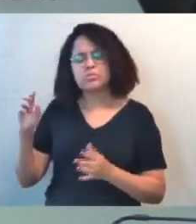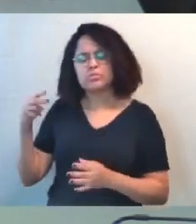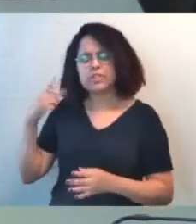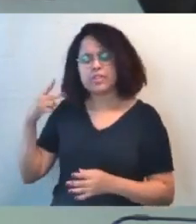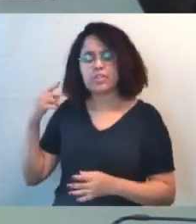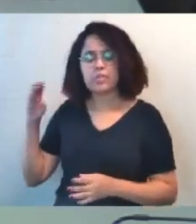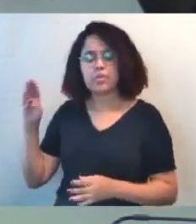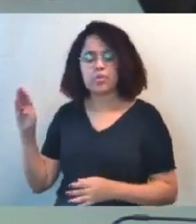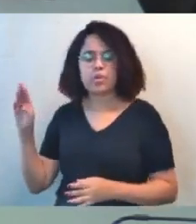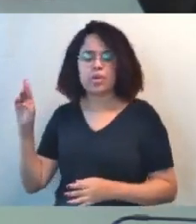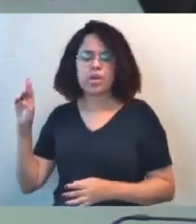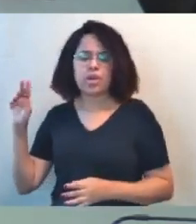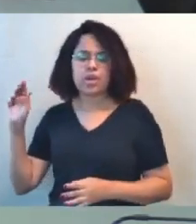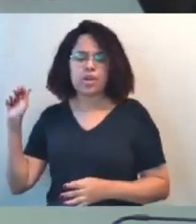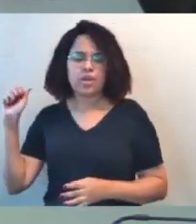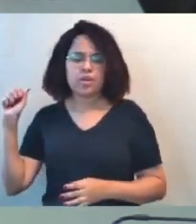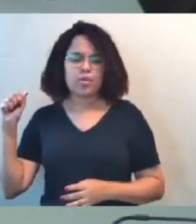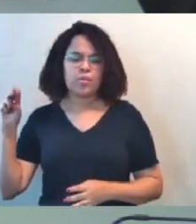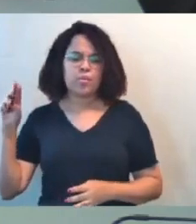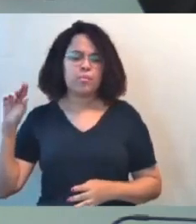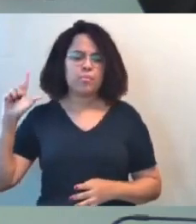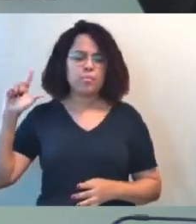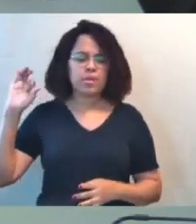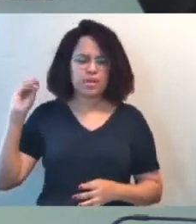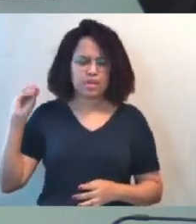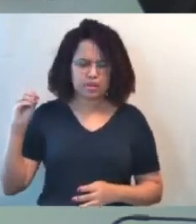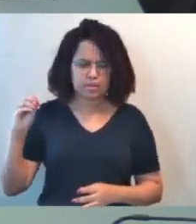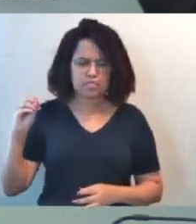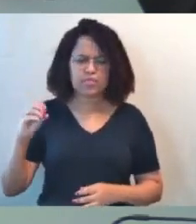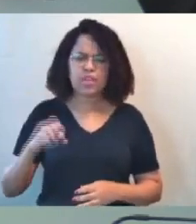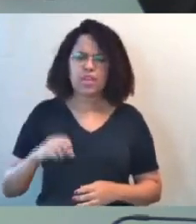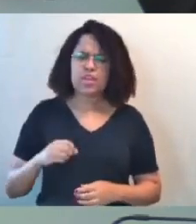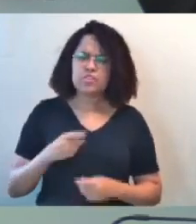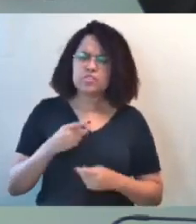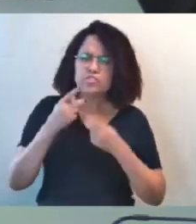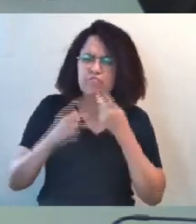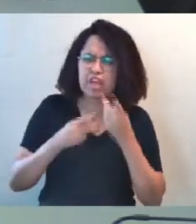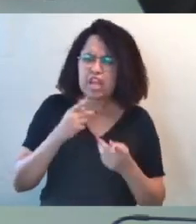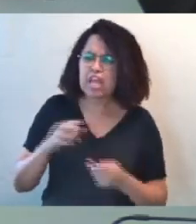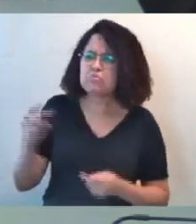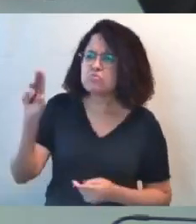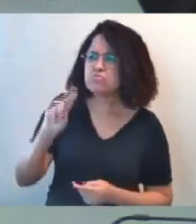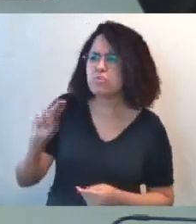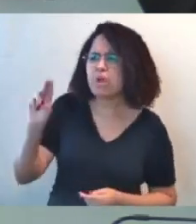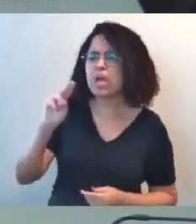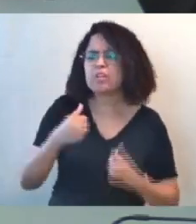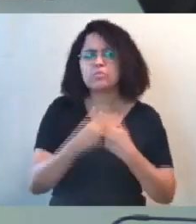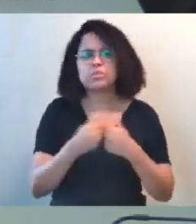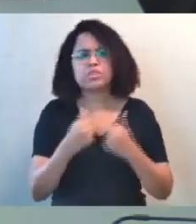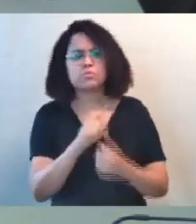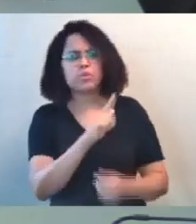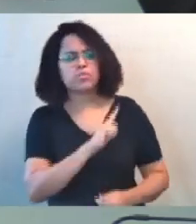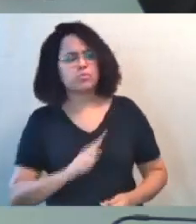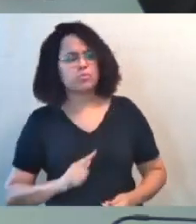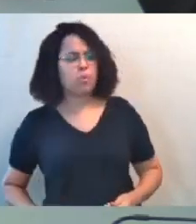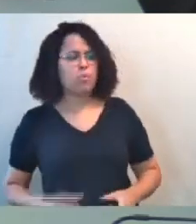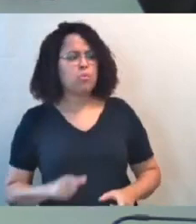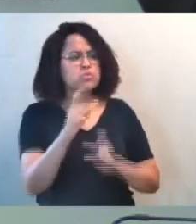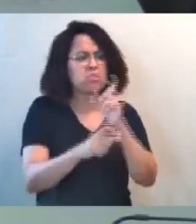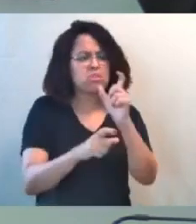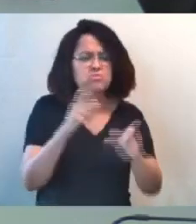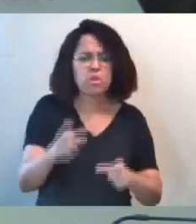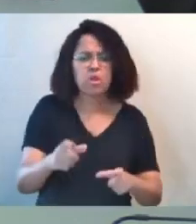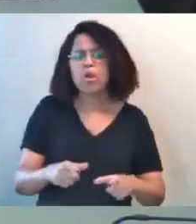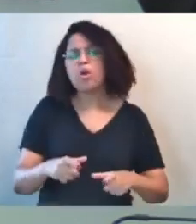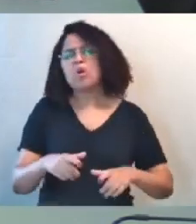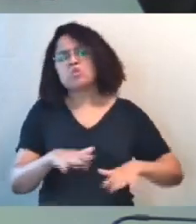para todos os usuários do transporte público, sabe, para as pessoas, né, com mobilidade reduzida e que utilizam o transporte também, que